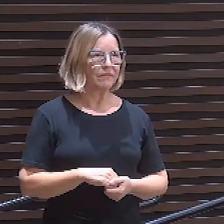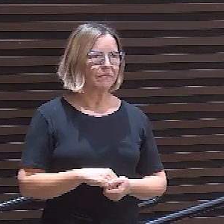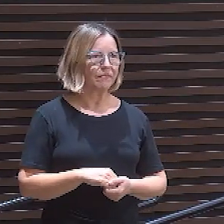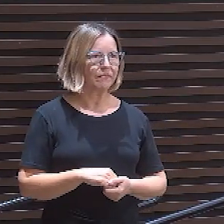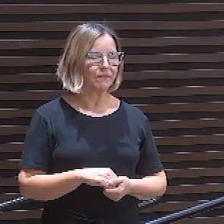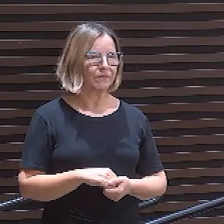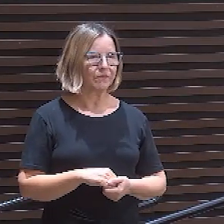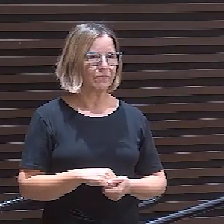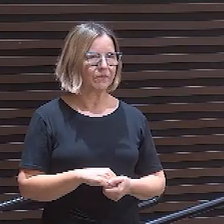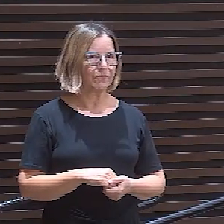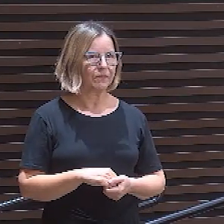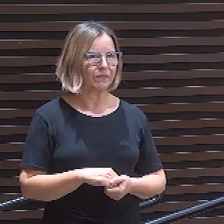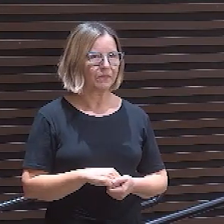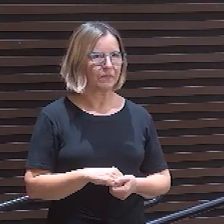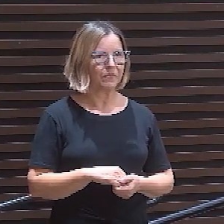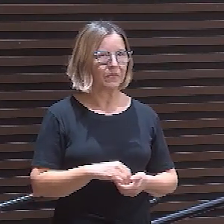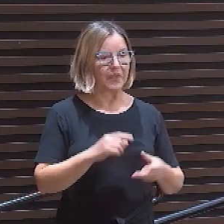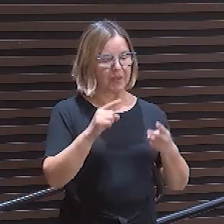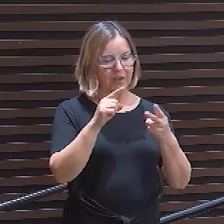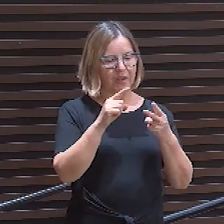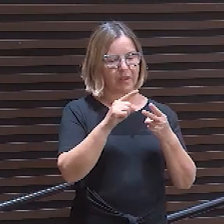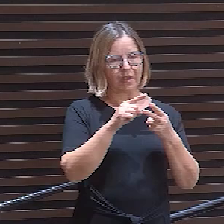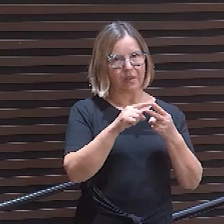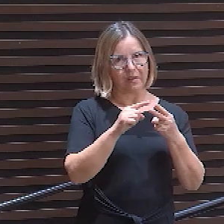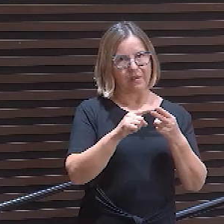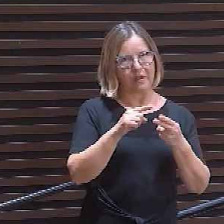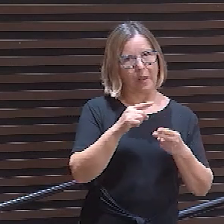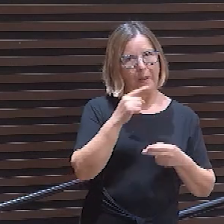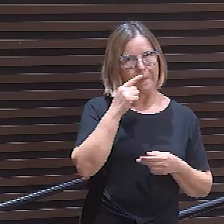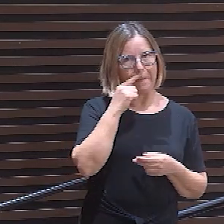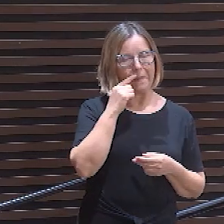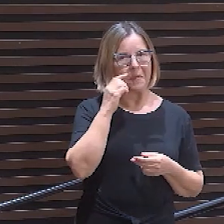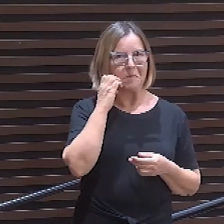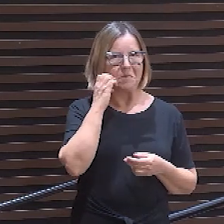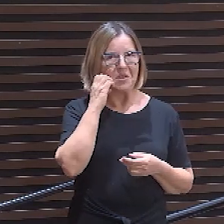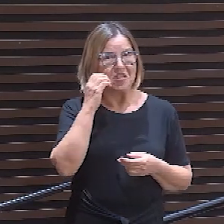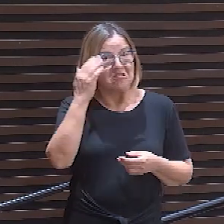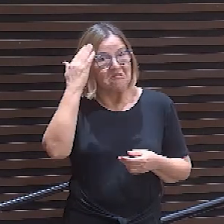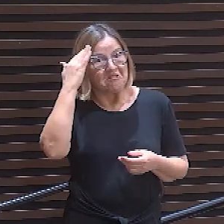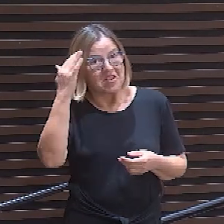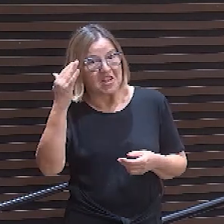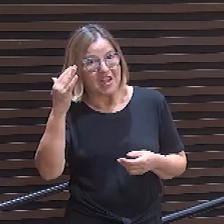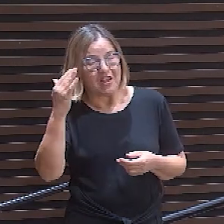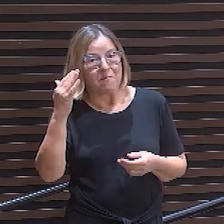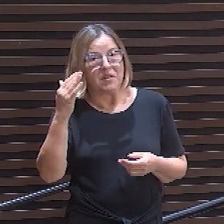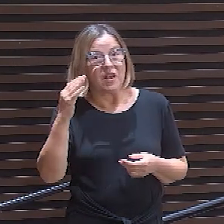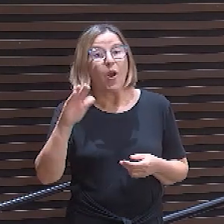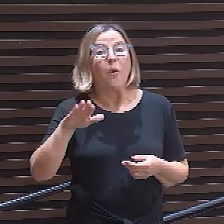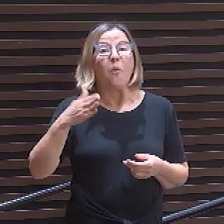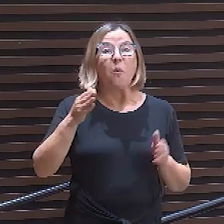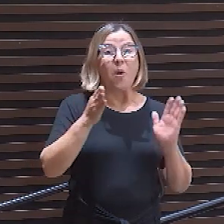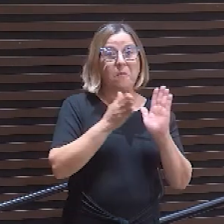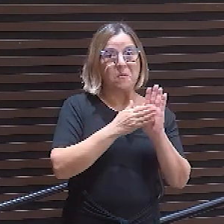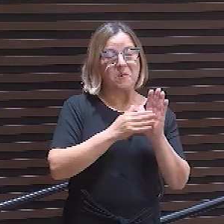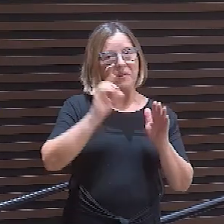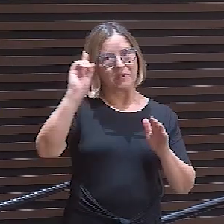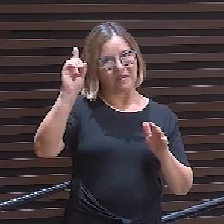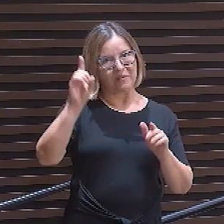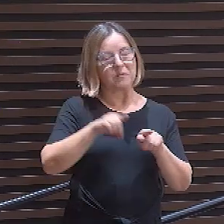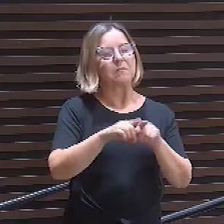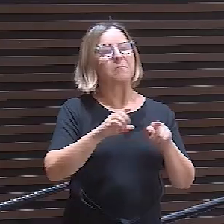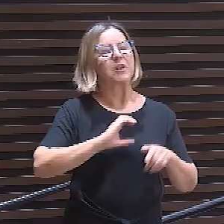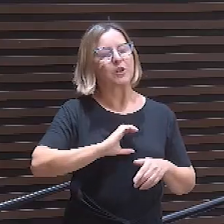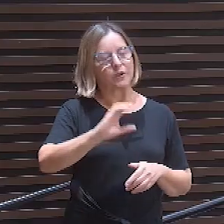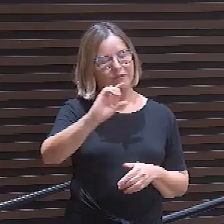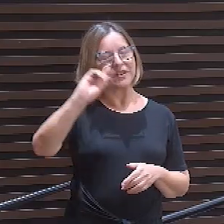Eles não sabiam o que Deus faria com o menino, mas pela fé eles confiaram nele. Essa confiança